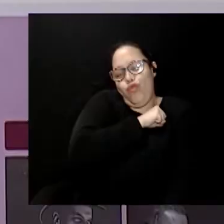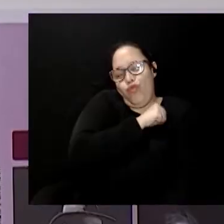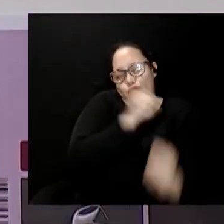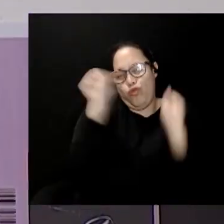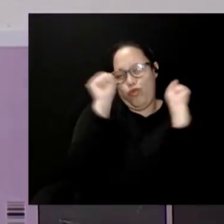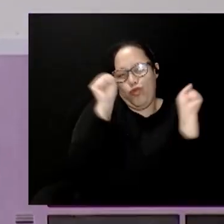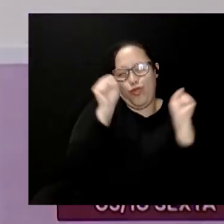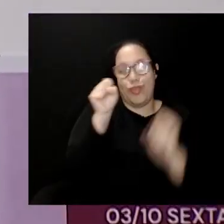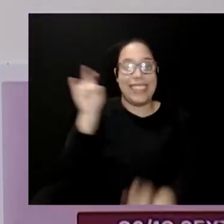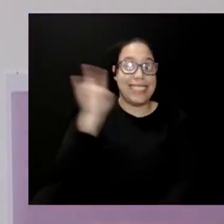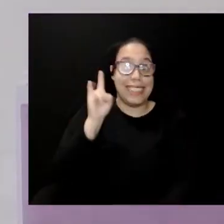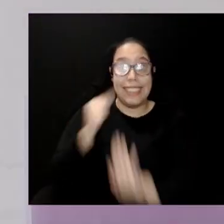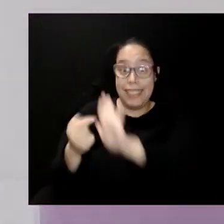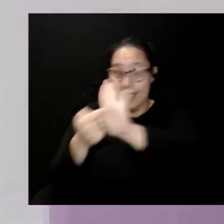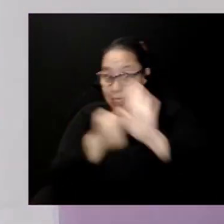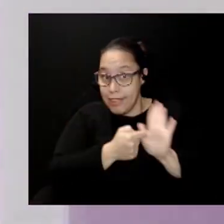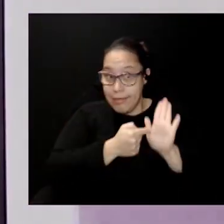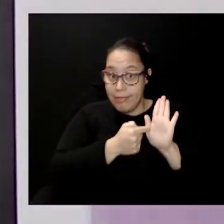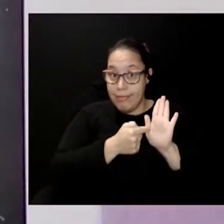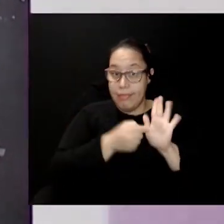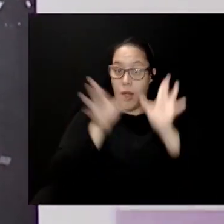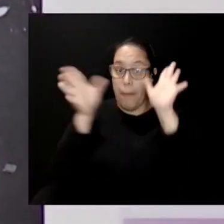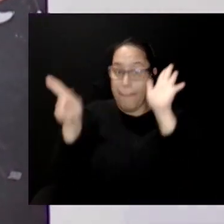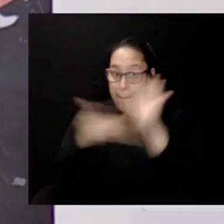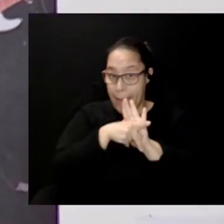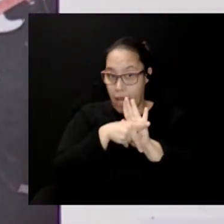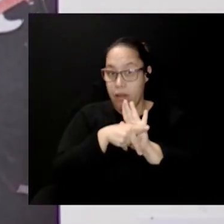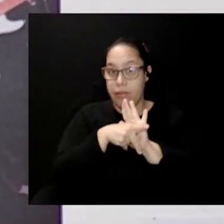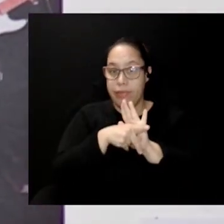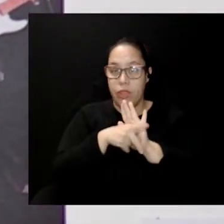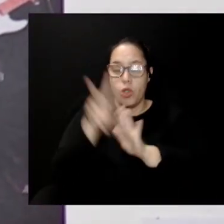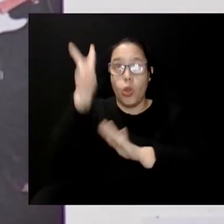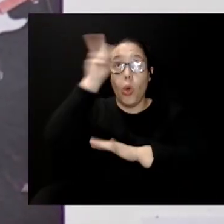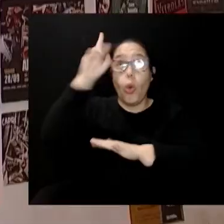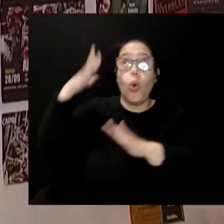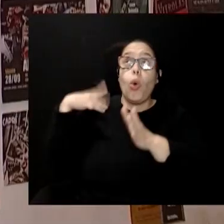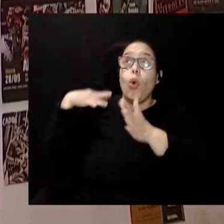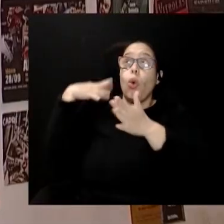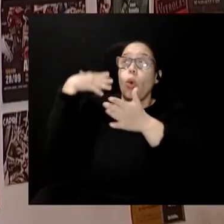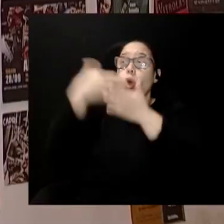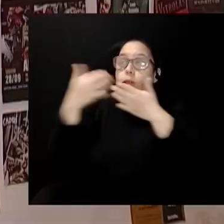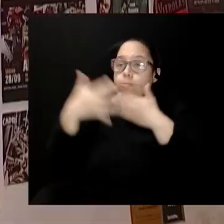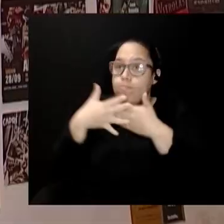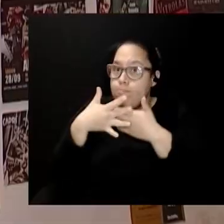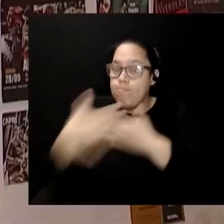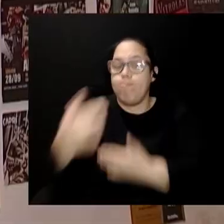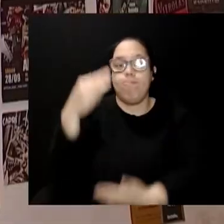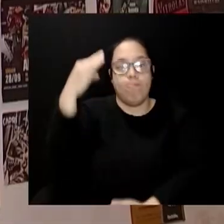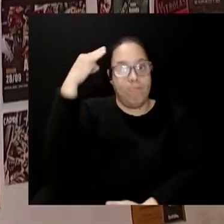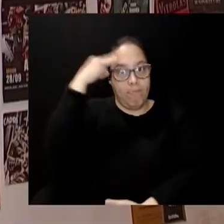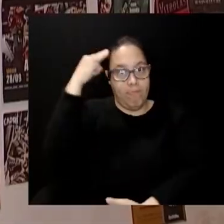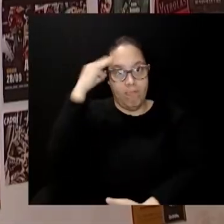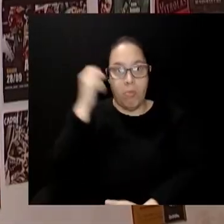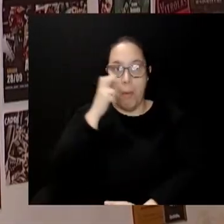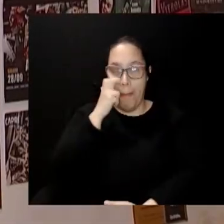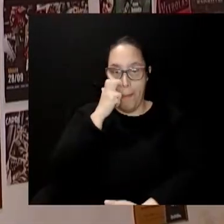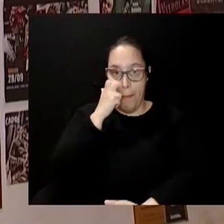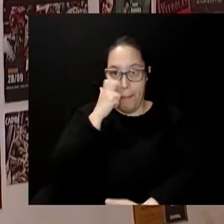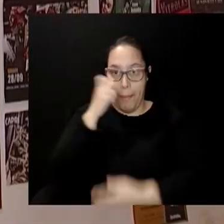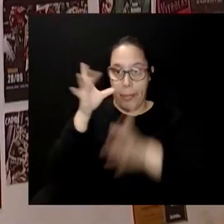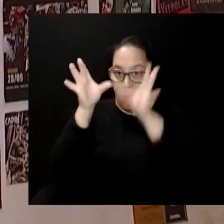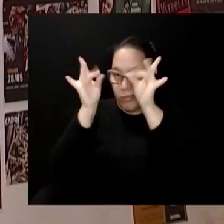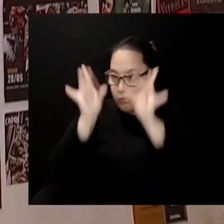uma exposição para poder resgatar a memória da cidade, que fala aí sobre